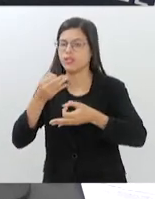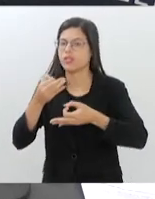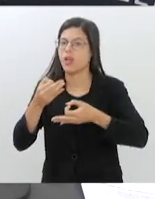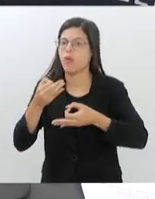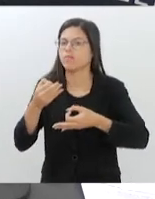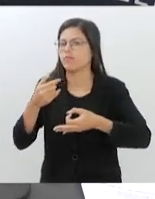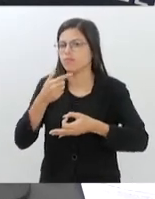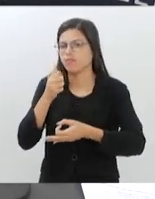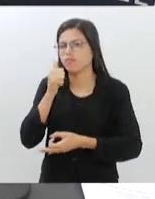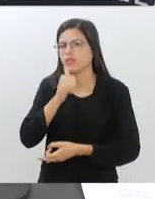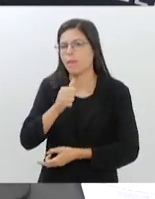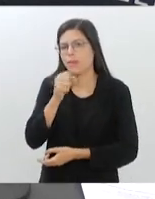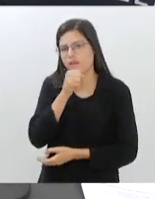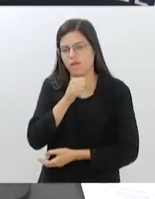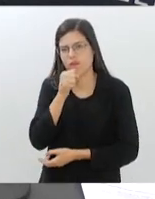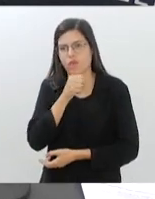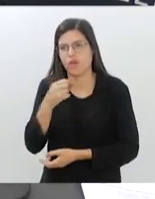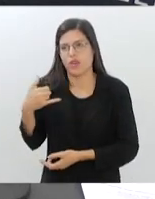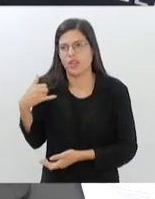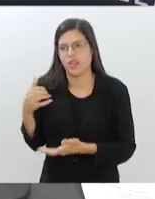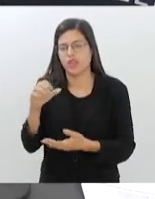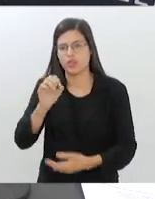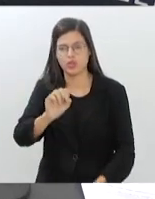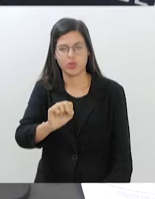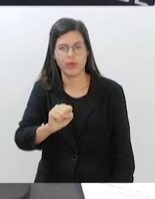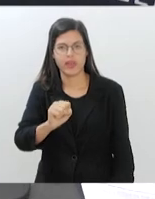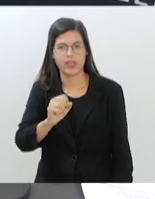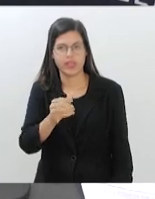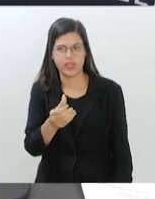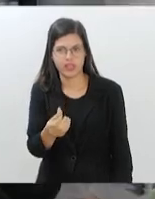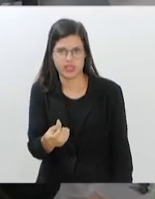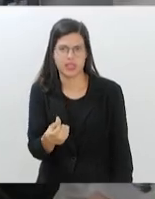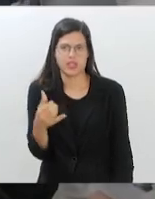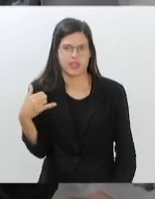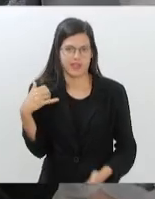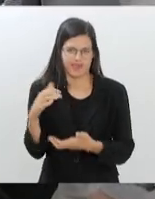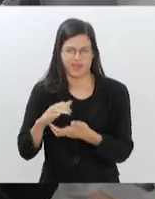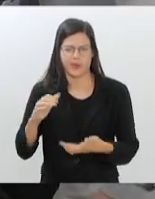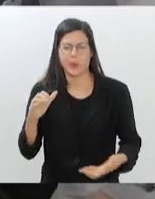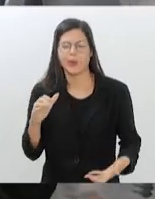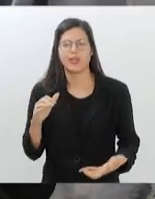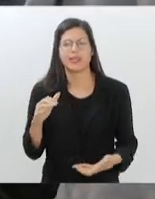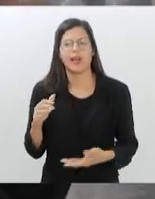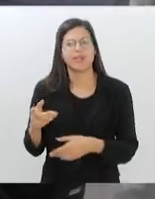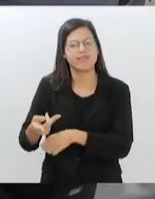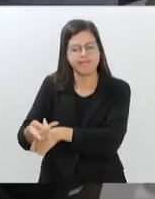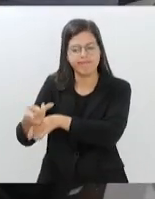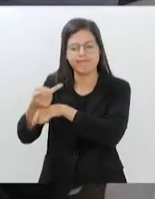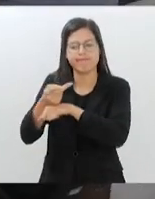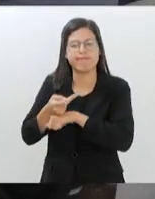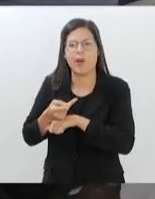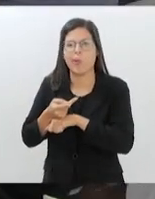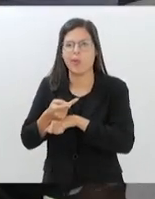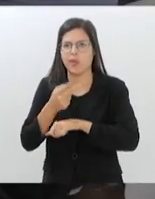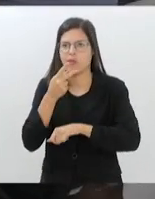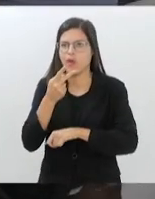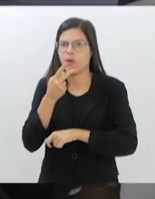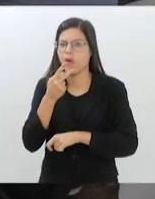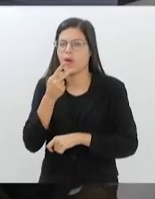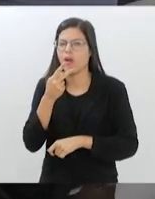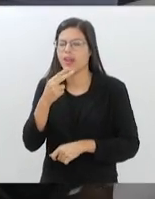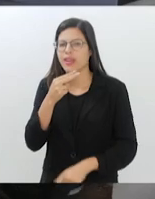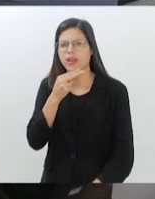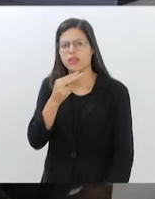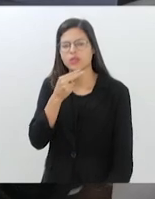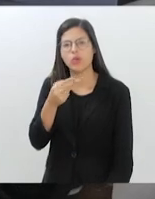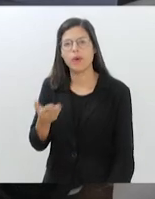é idosa tem 86 anos de idade me procurou e falou meu neto eu tenho notado que os comprimidos não